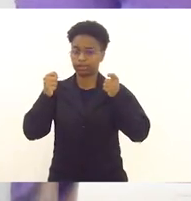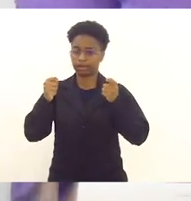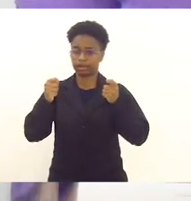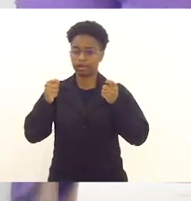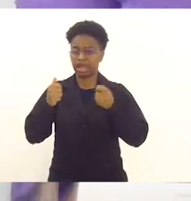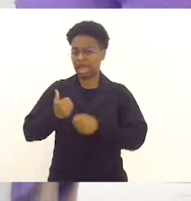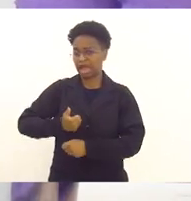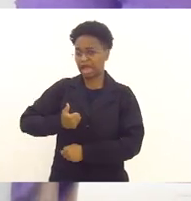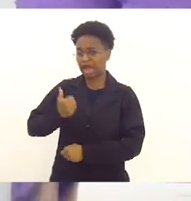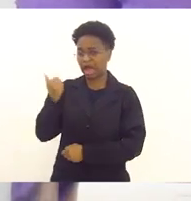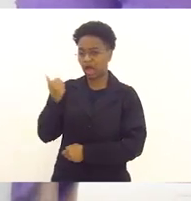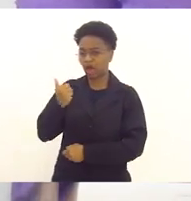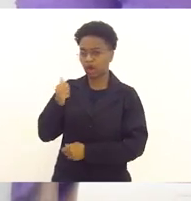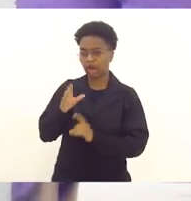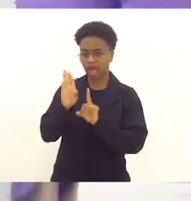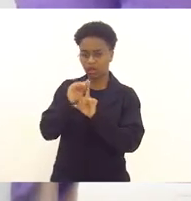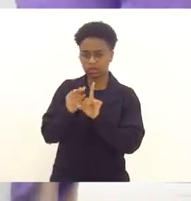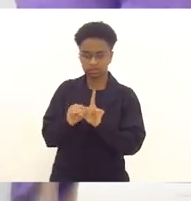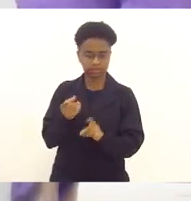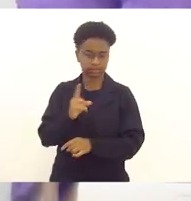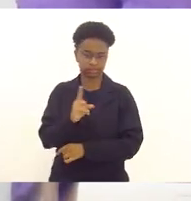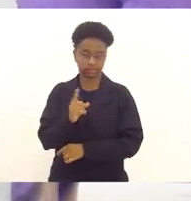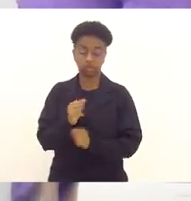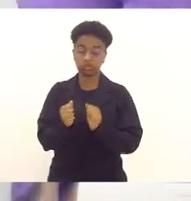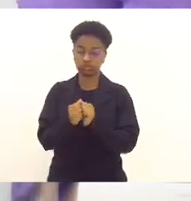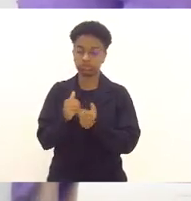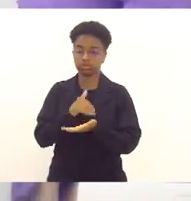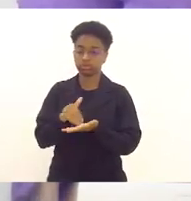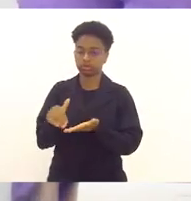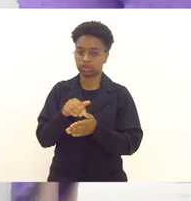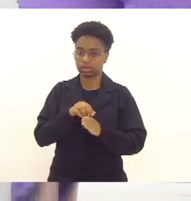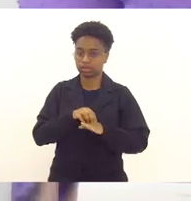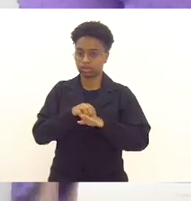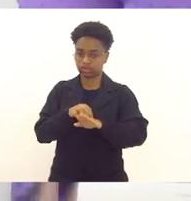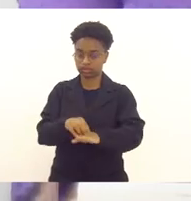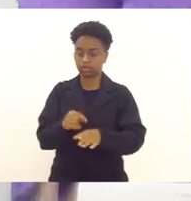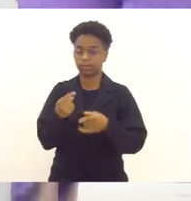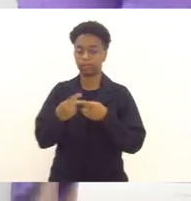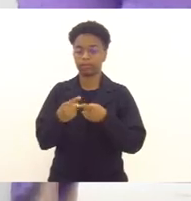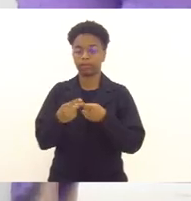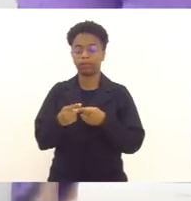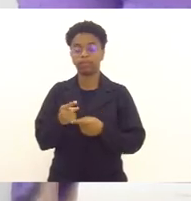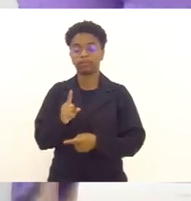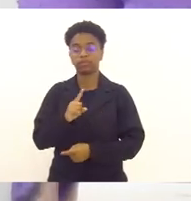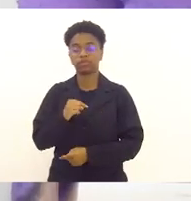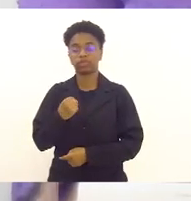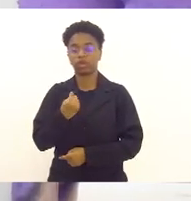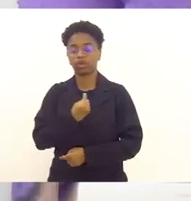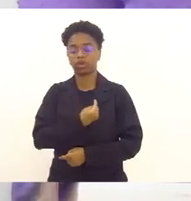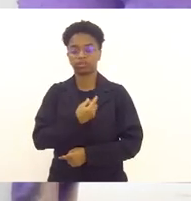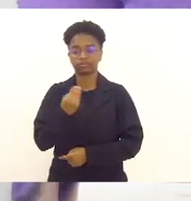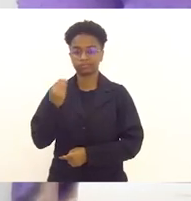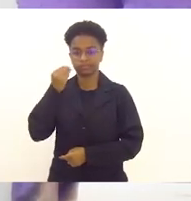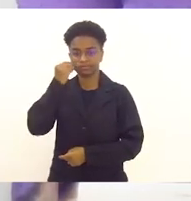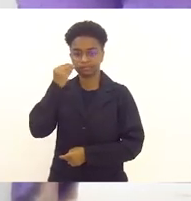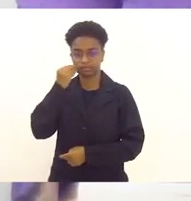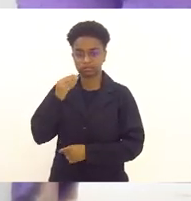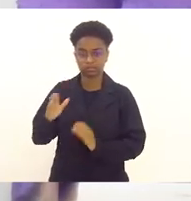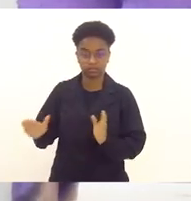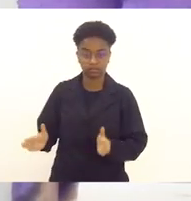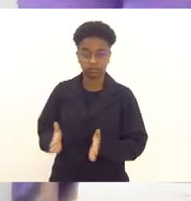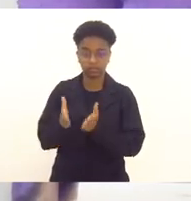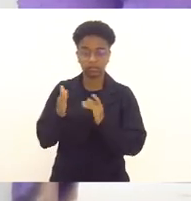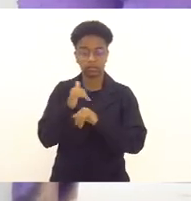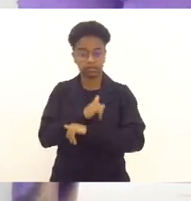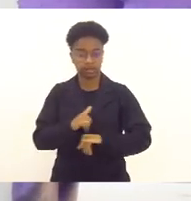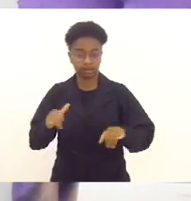dê carona ao assédio junto com a secretaria de transportes que a gente procura é fomentar nos transportes